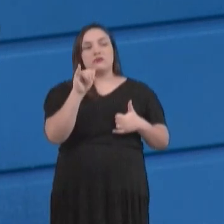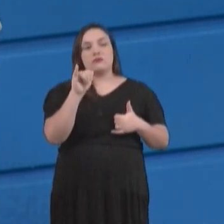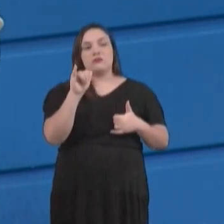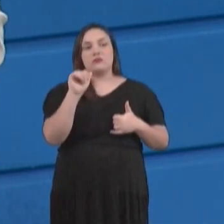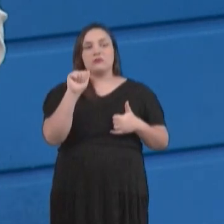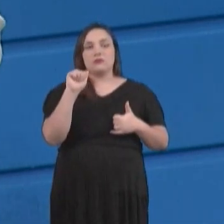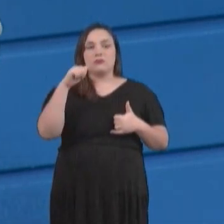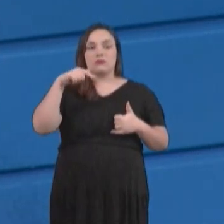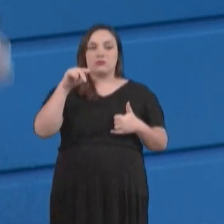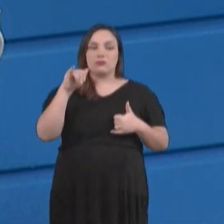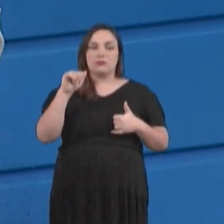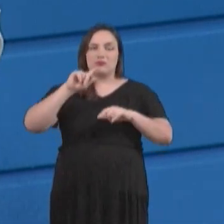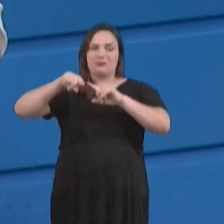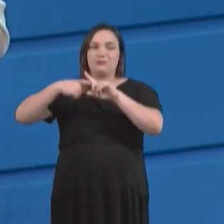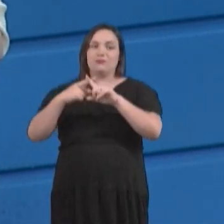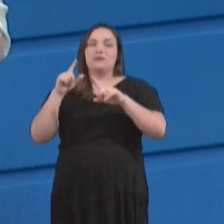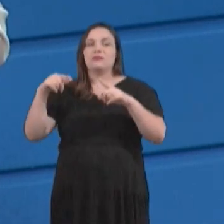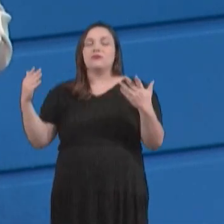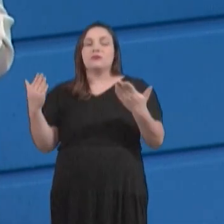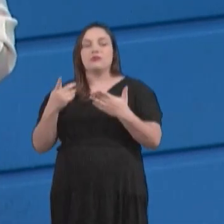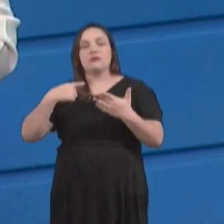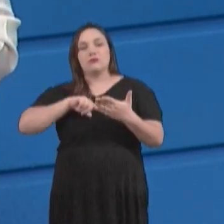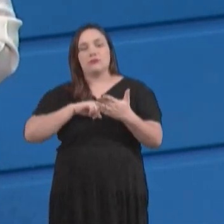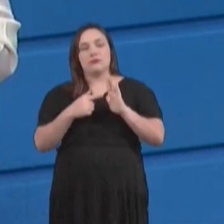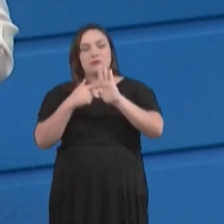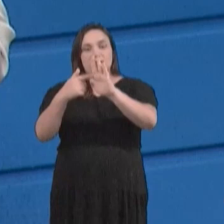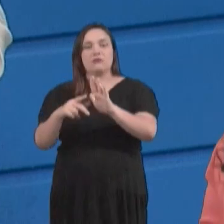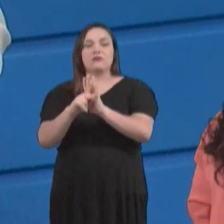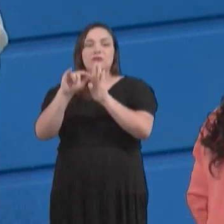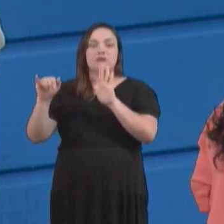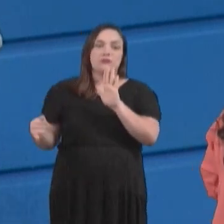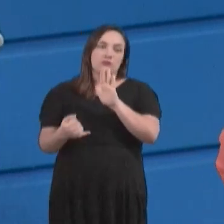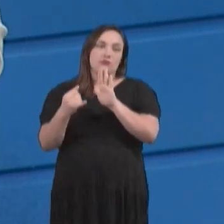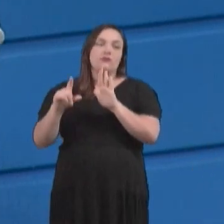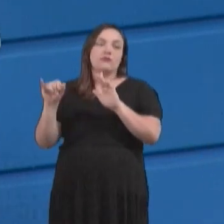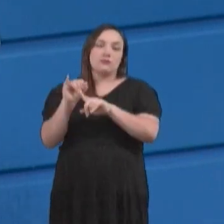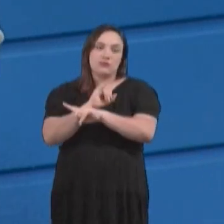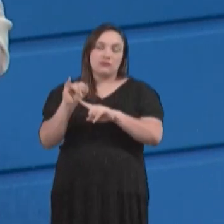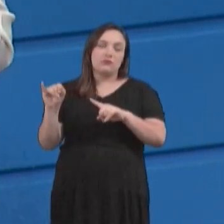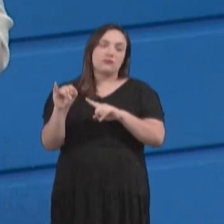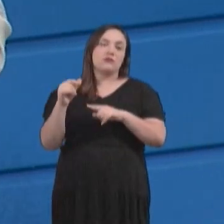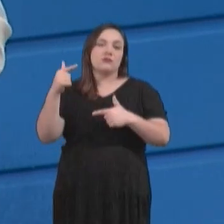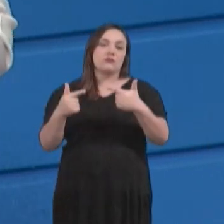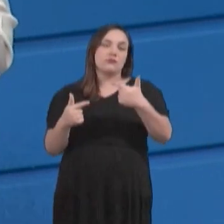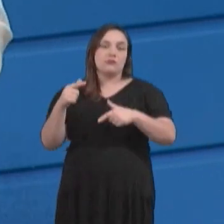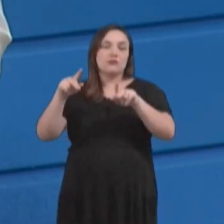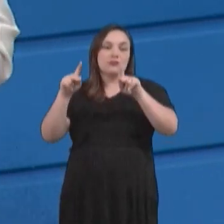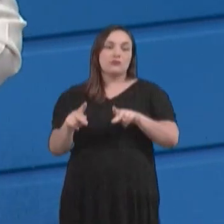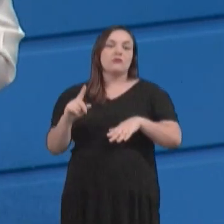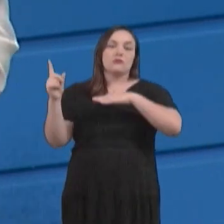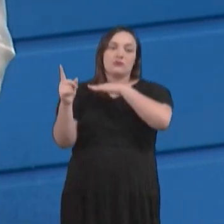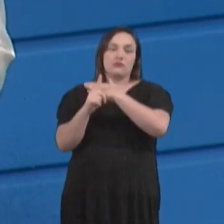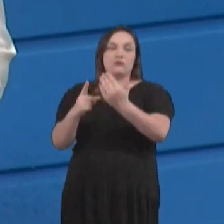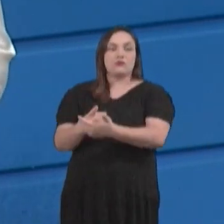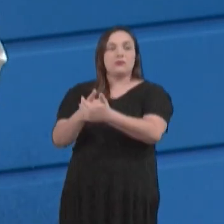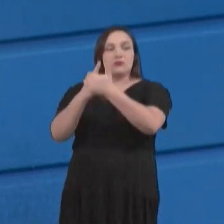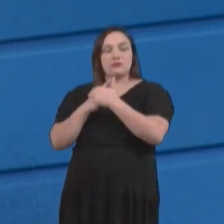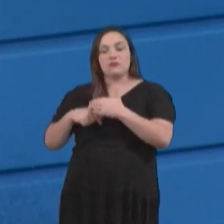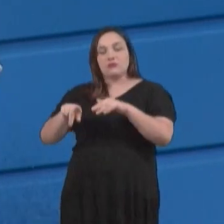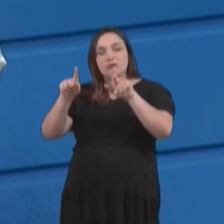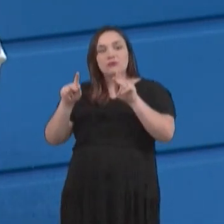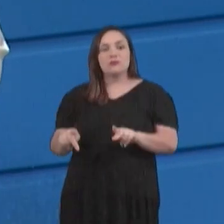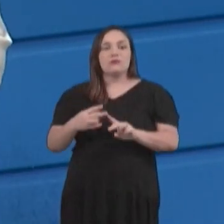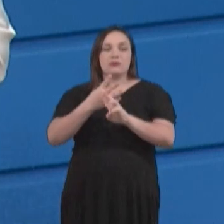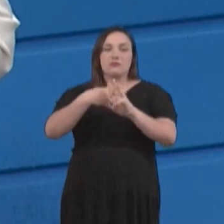LGBTQIA+PN+, e nós estamos protocolando esse projeto com mais uma iniciativa, uma política de atendimento e de acolhimento a